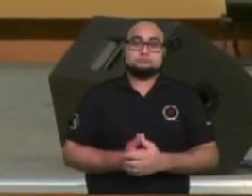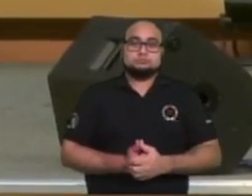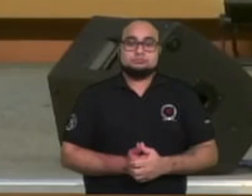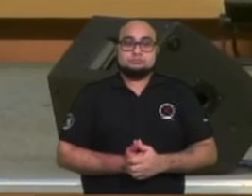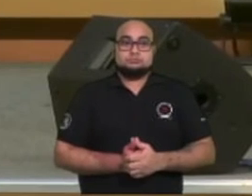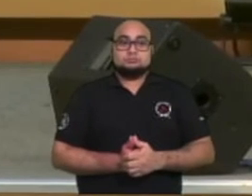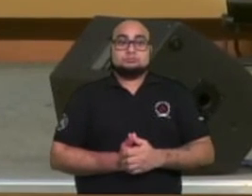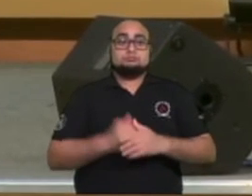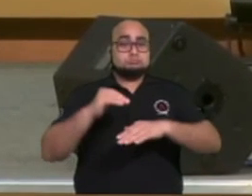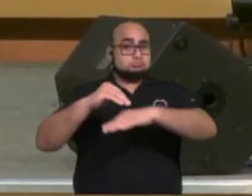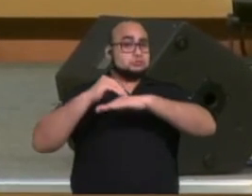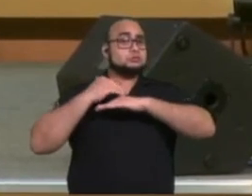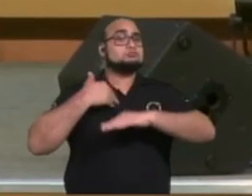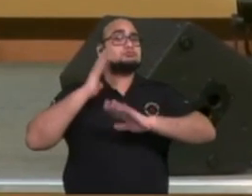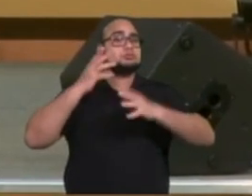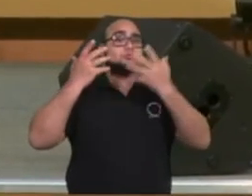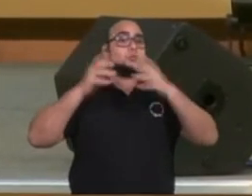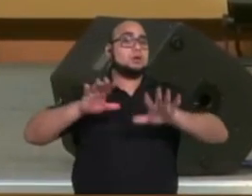que eu avisei